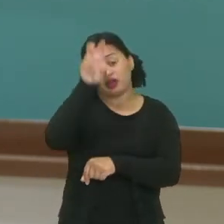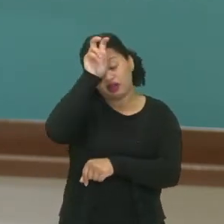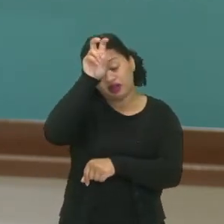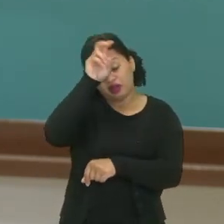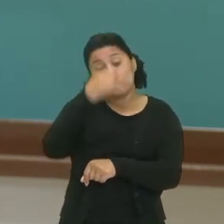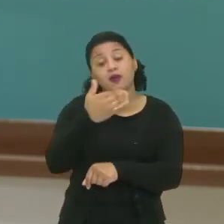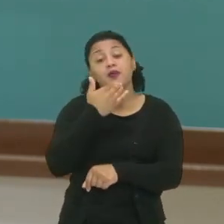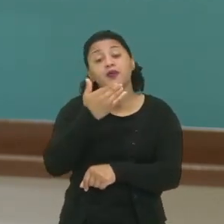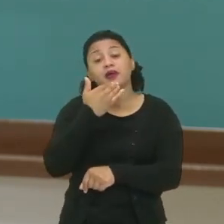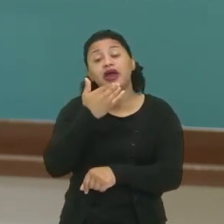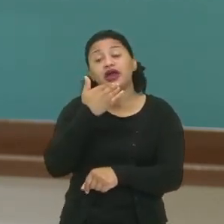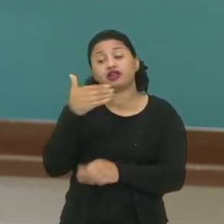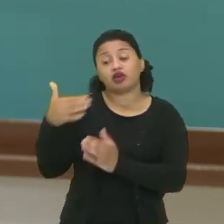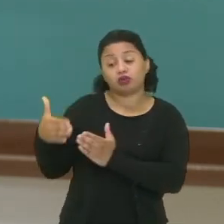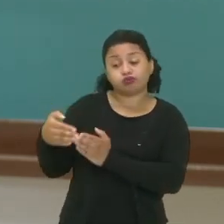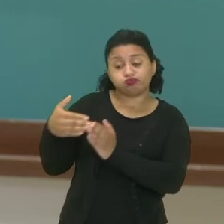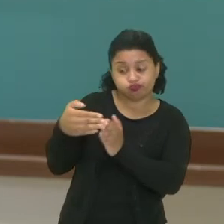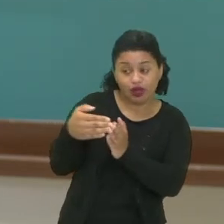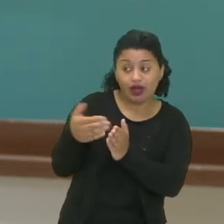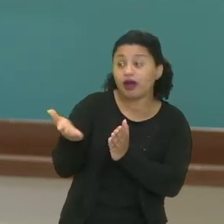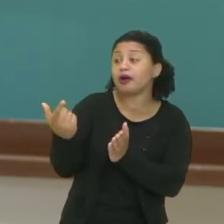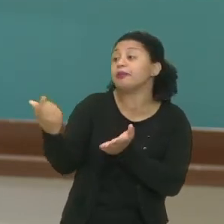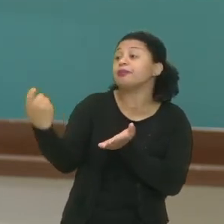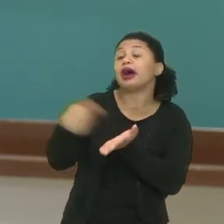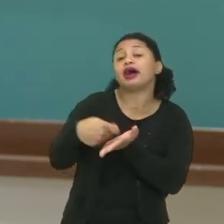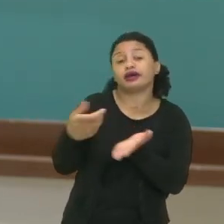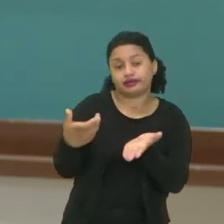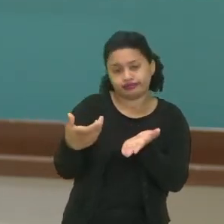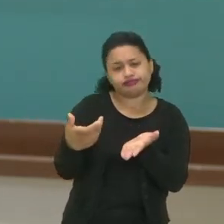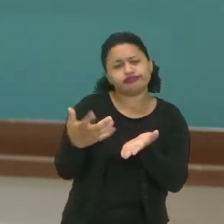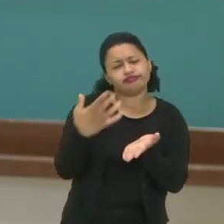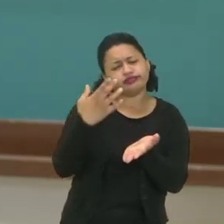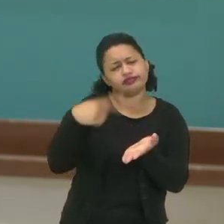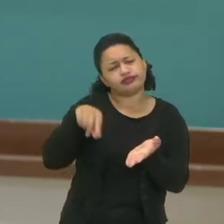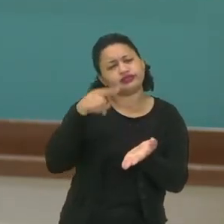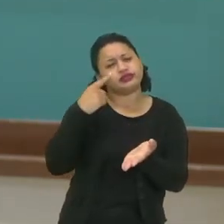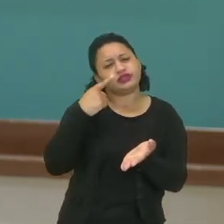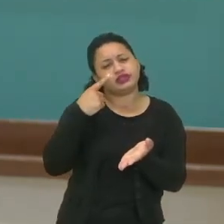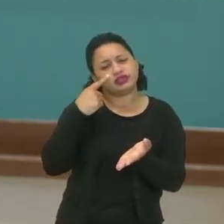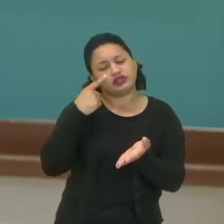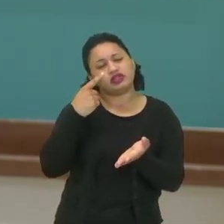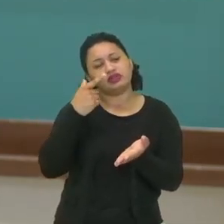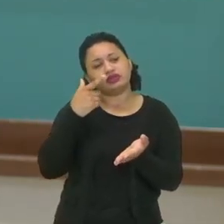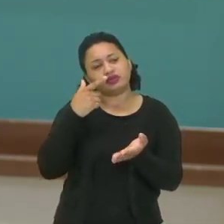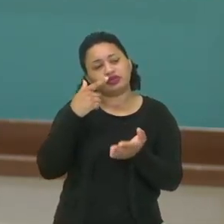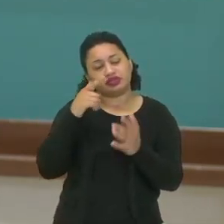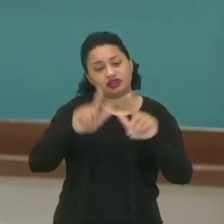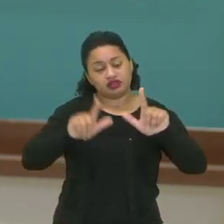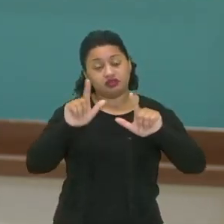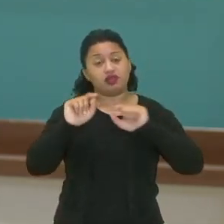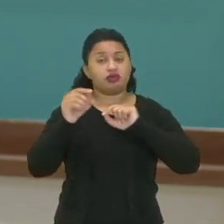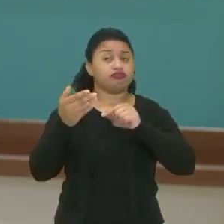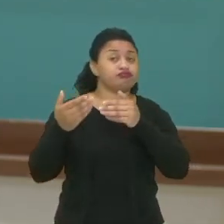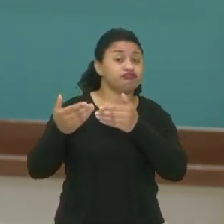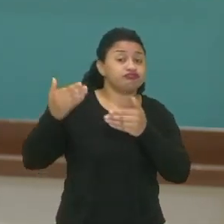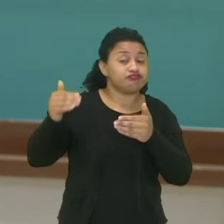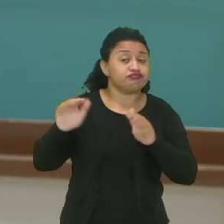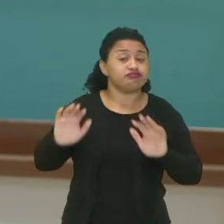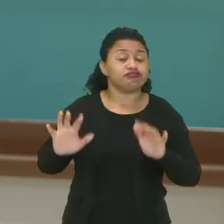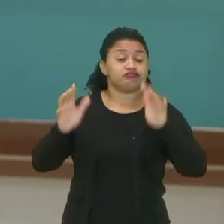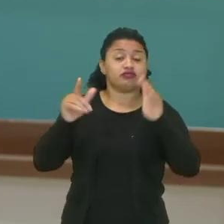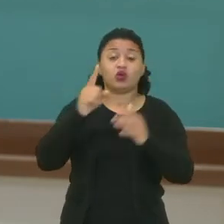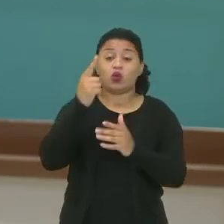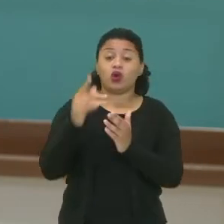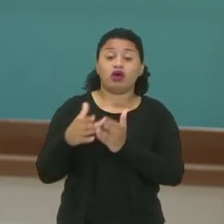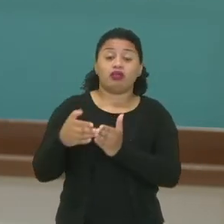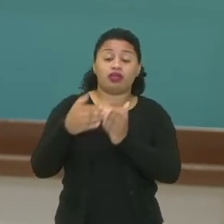para cada navio que passa lá. Vocês devem ter visto aí pela TV e etc., que recentemente um navio, né,